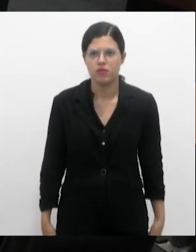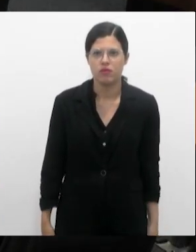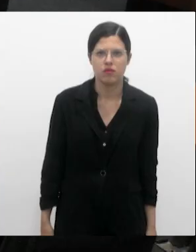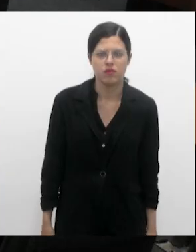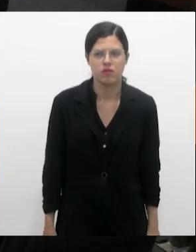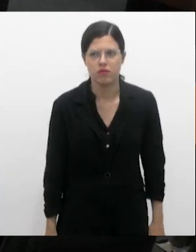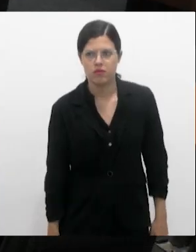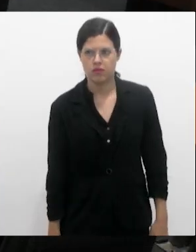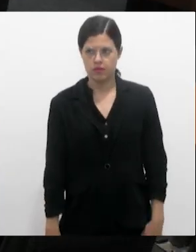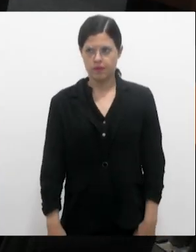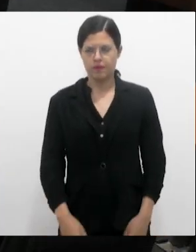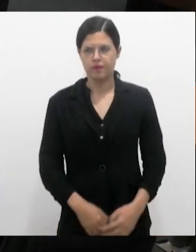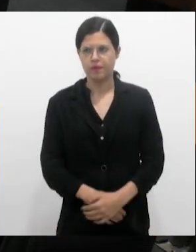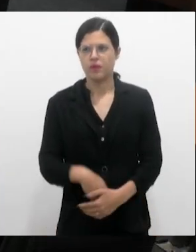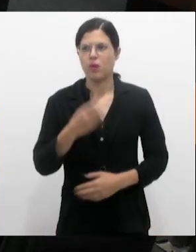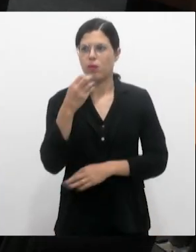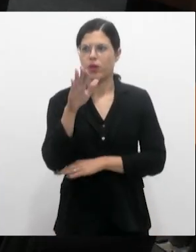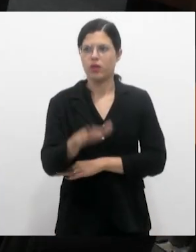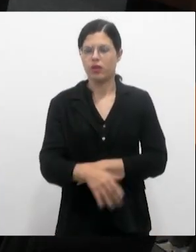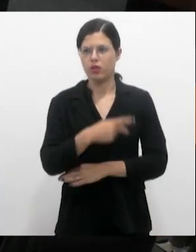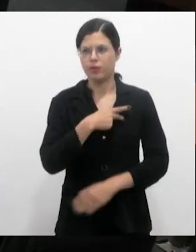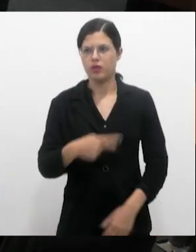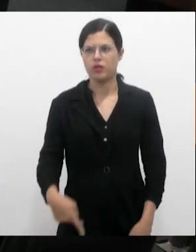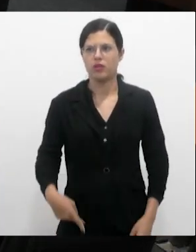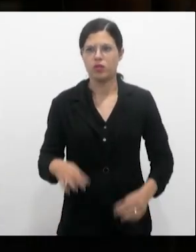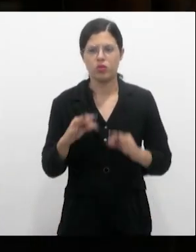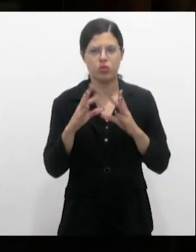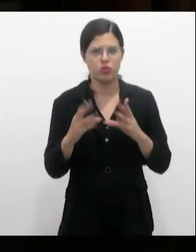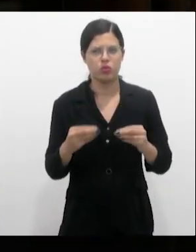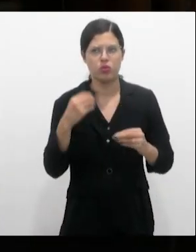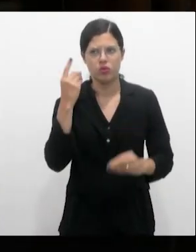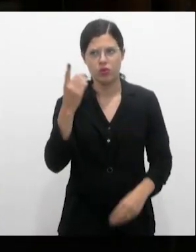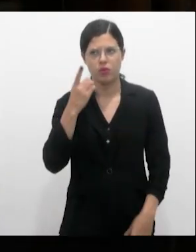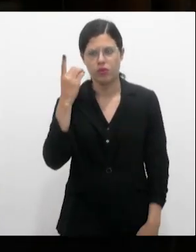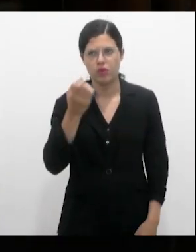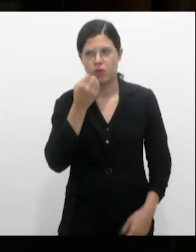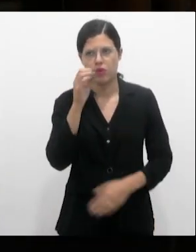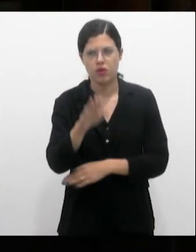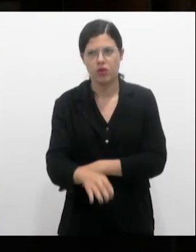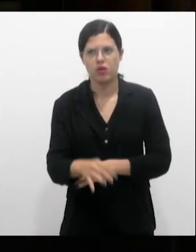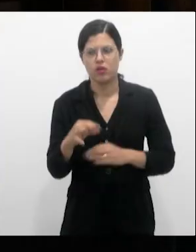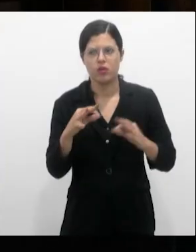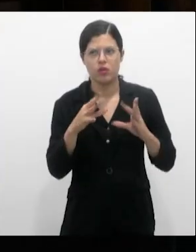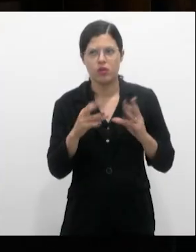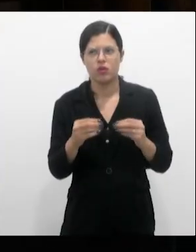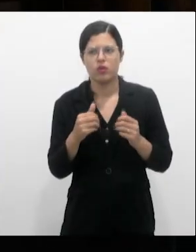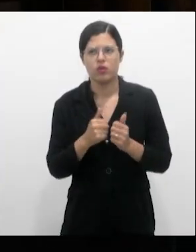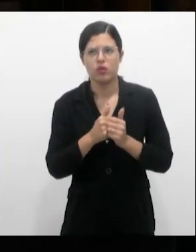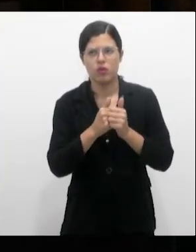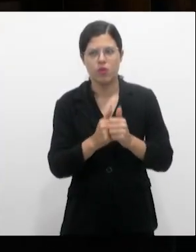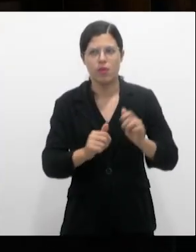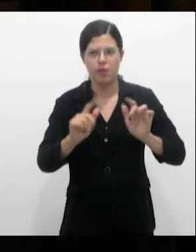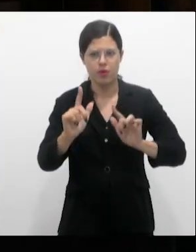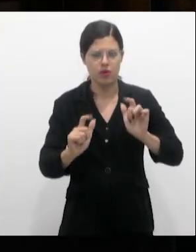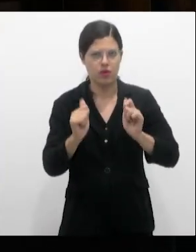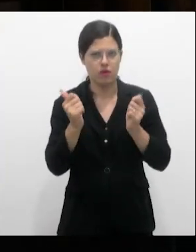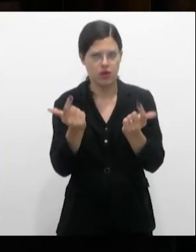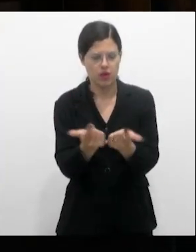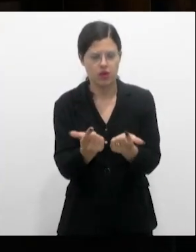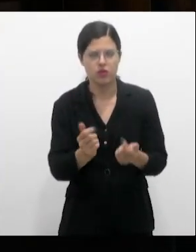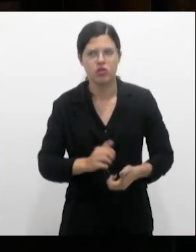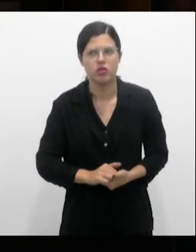Boa tarde, senhora presidente. Boa tarde a todos os parlamentares. Boa tarde a todos aqueles que nos acompanham pela TV